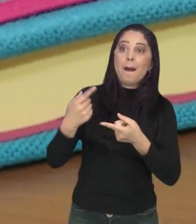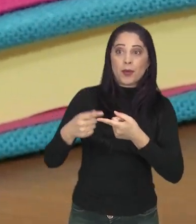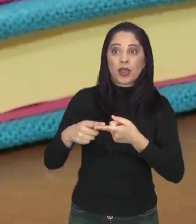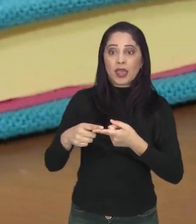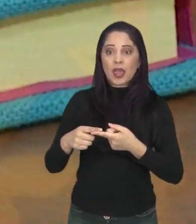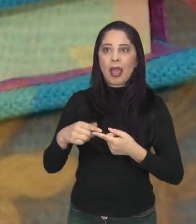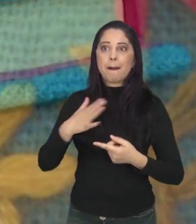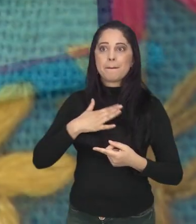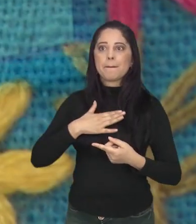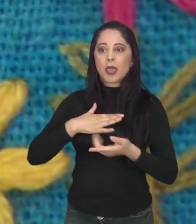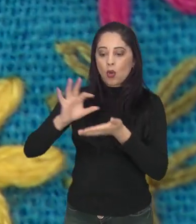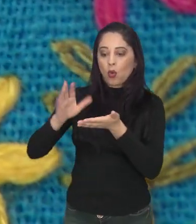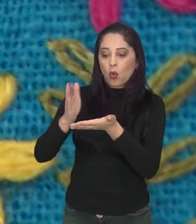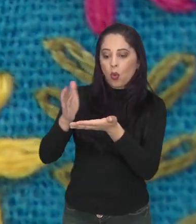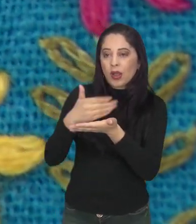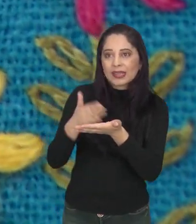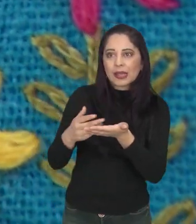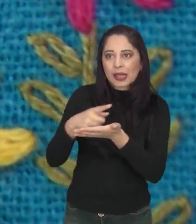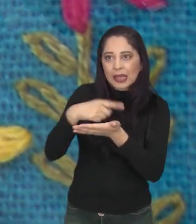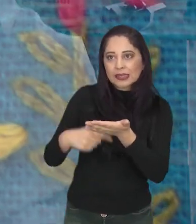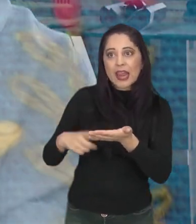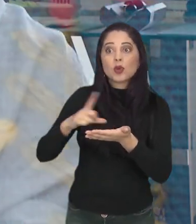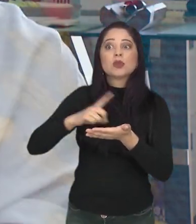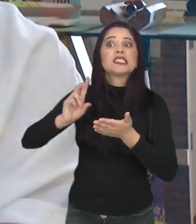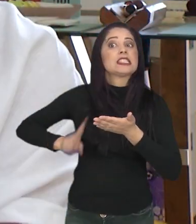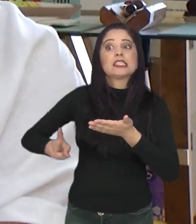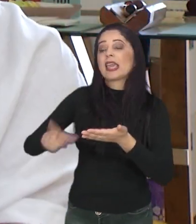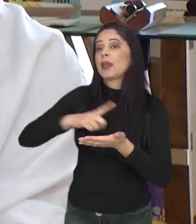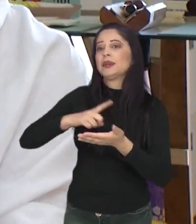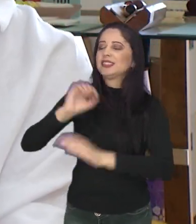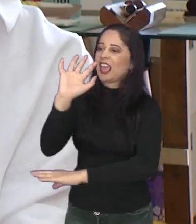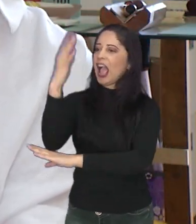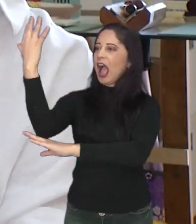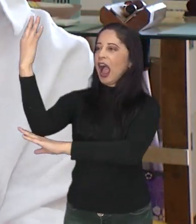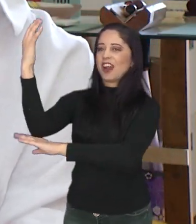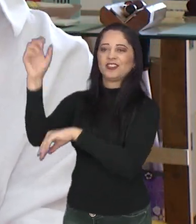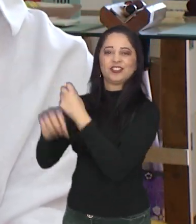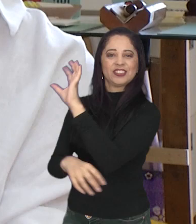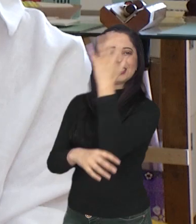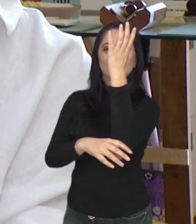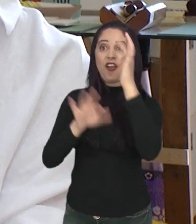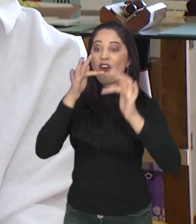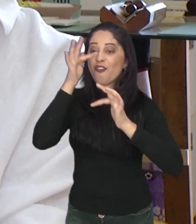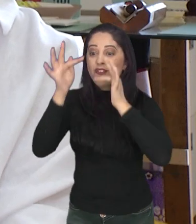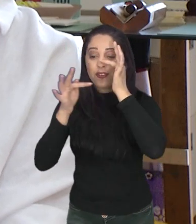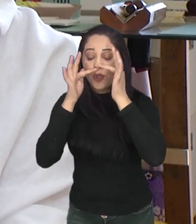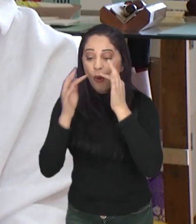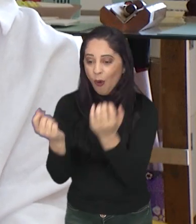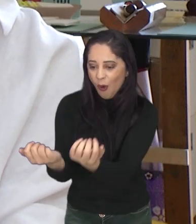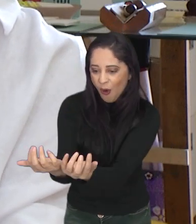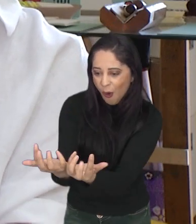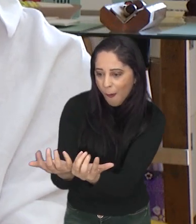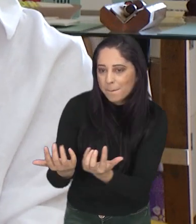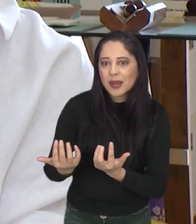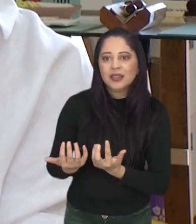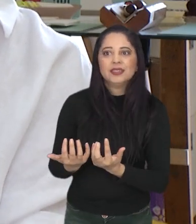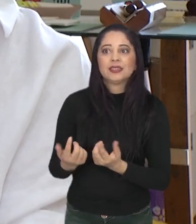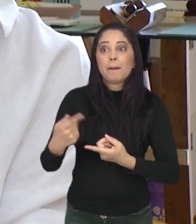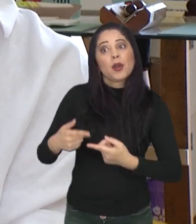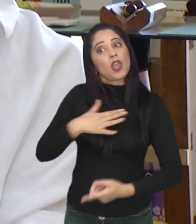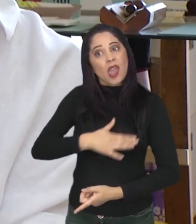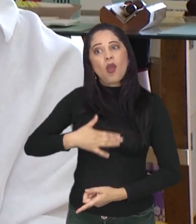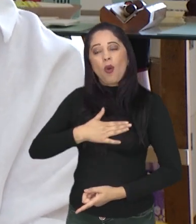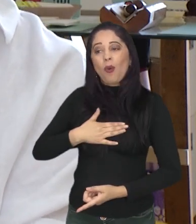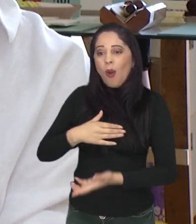de árvores flores plantas que é o que eu gosto de observar e que eu me senti